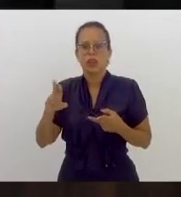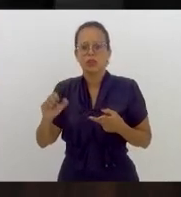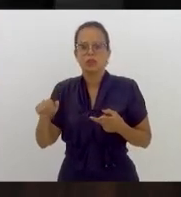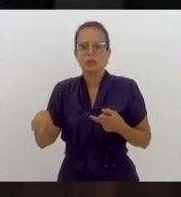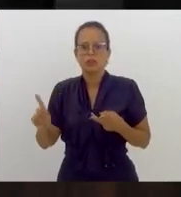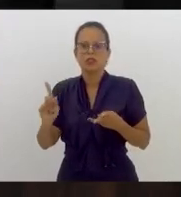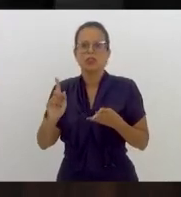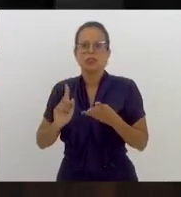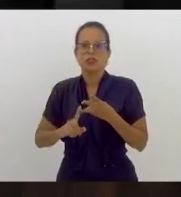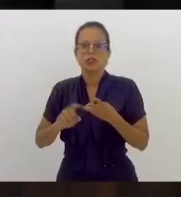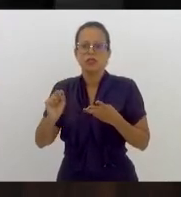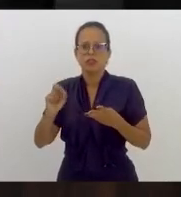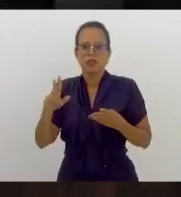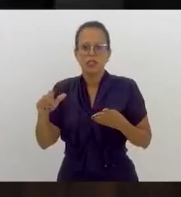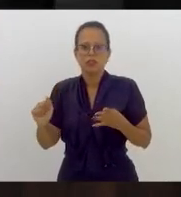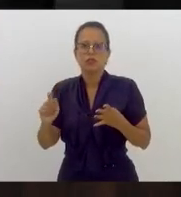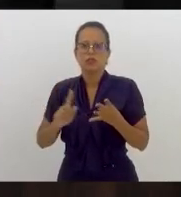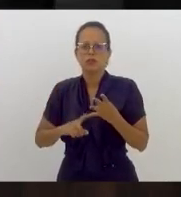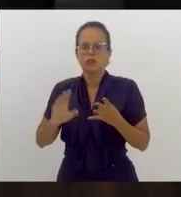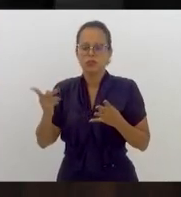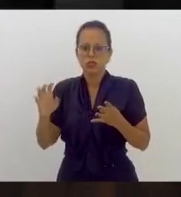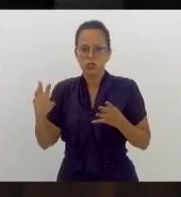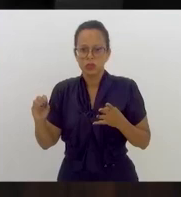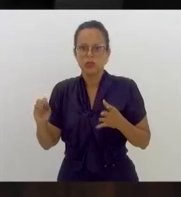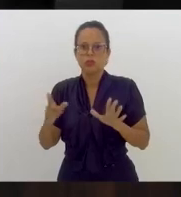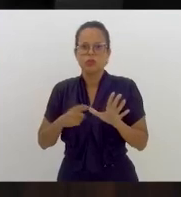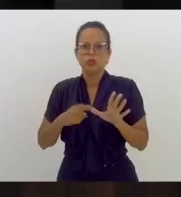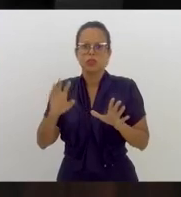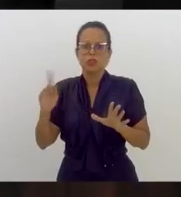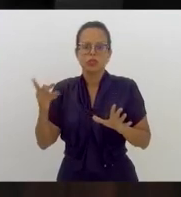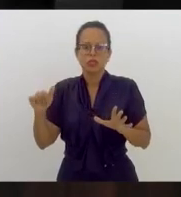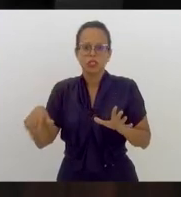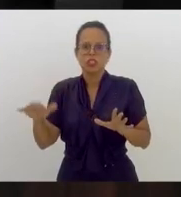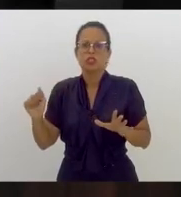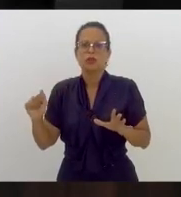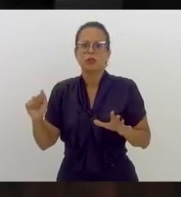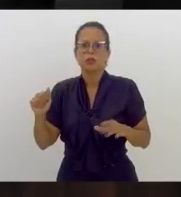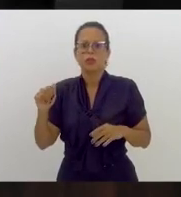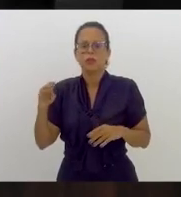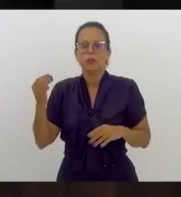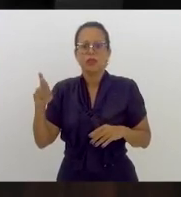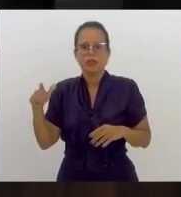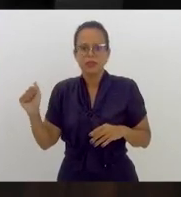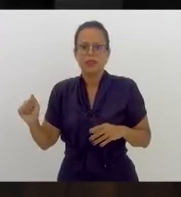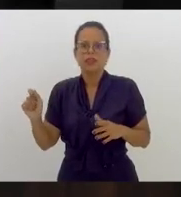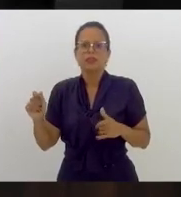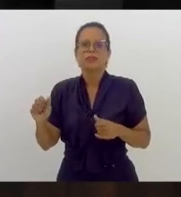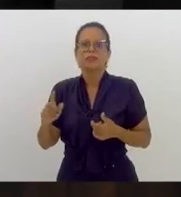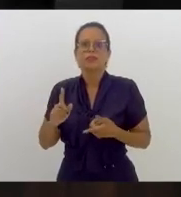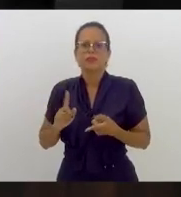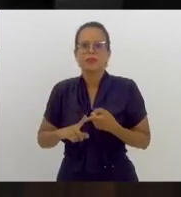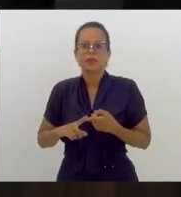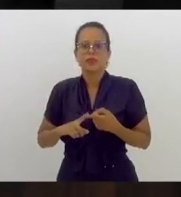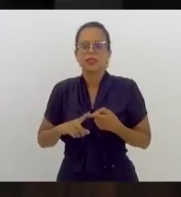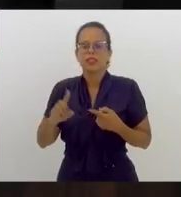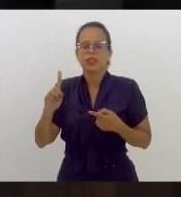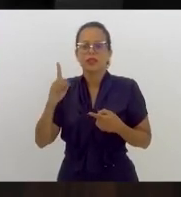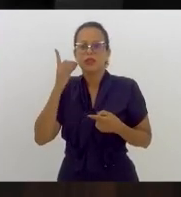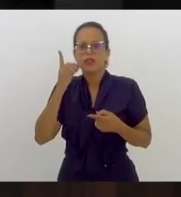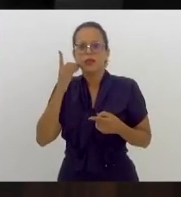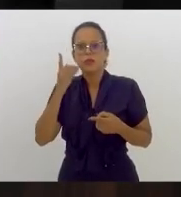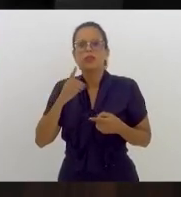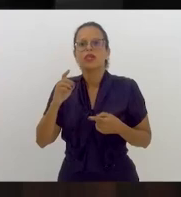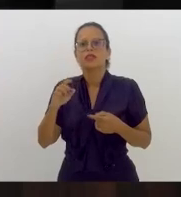Célia Jordão, deputado Chico Machado, deputado Chiquinho da Mangueira, deputado Coronel Jairo, deputado Coronel Salema, deputada